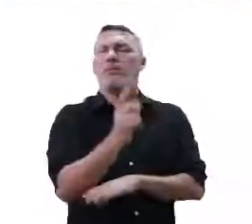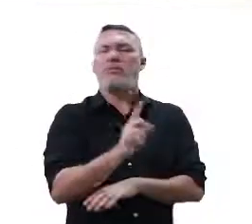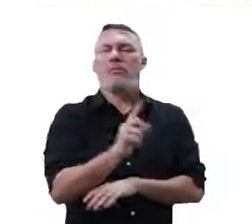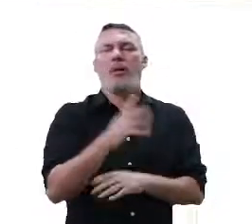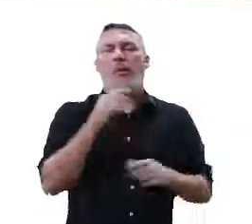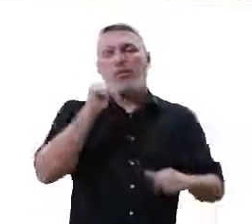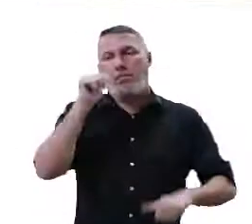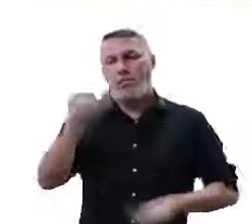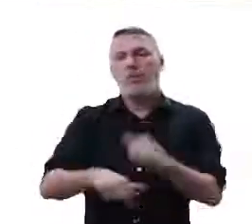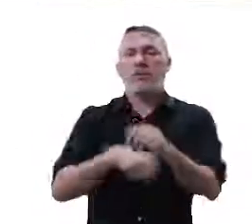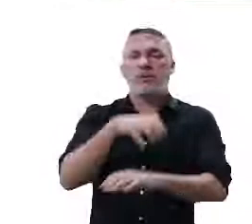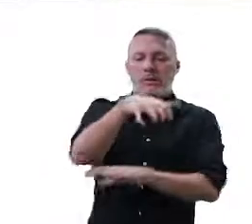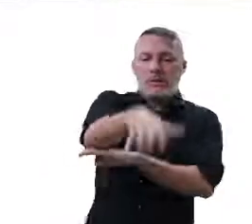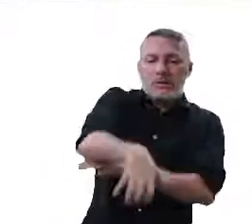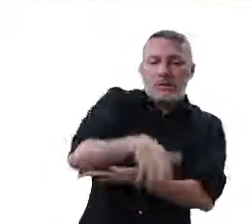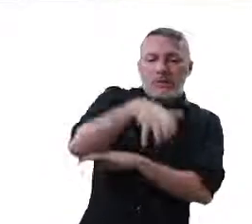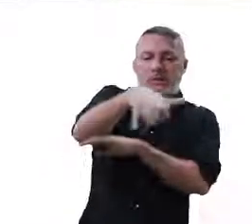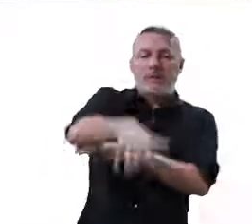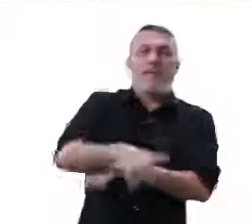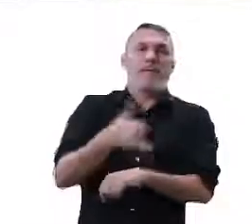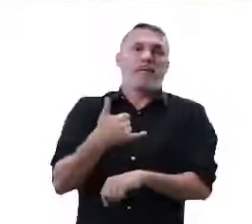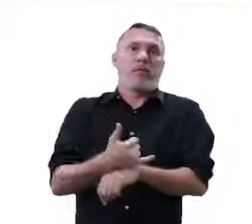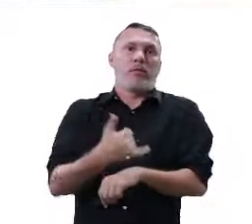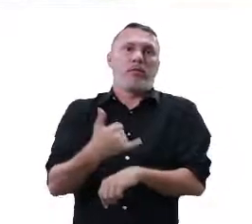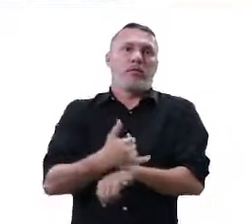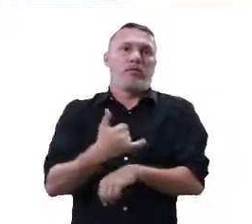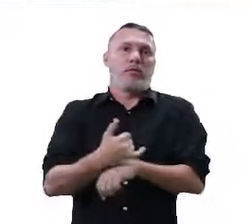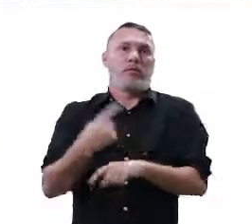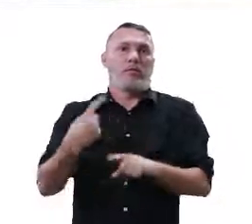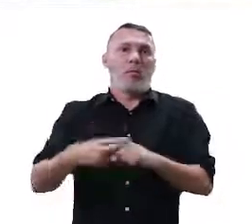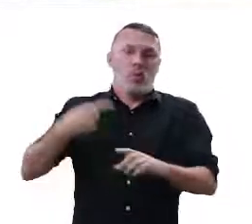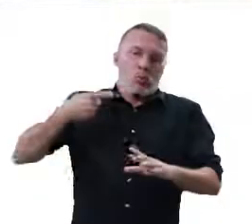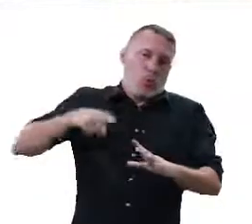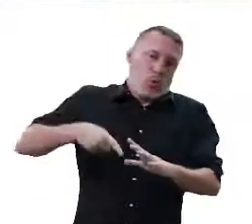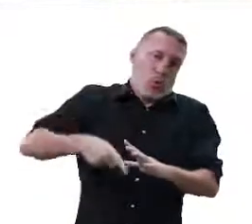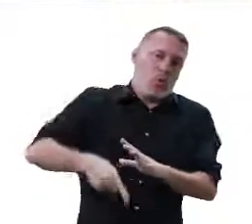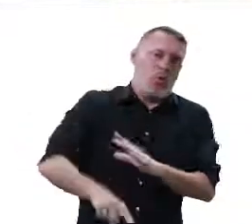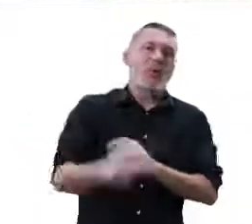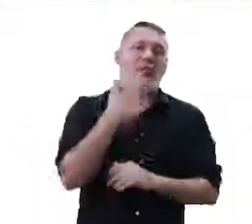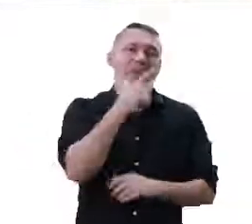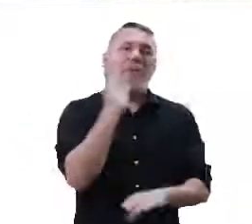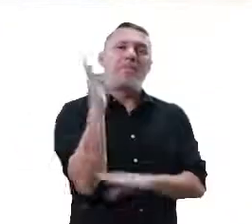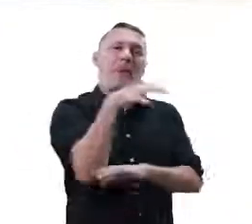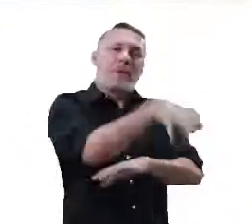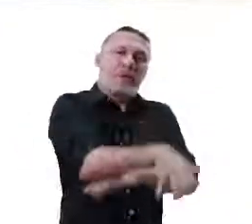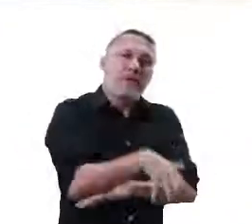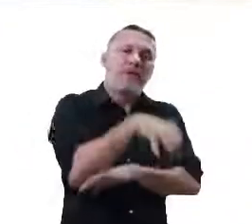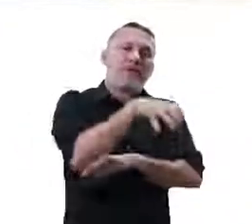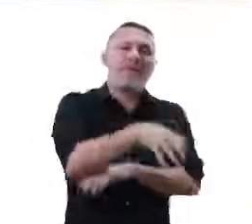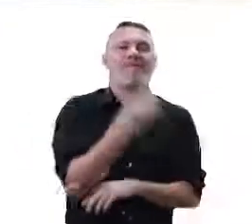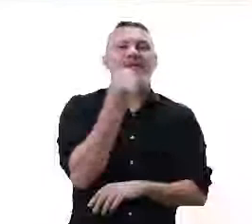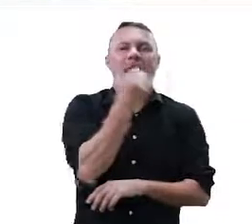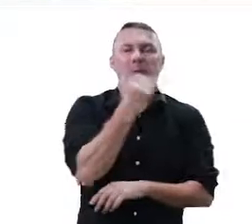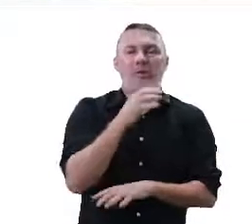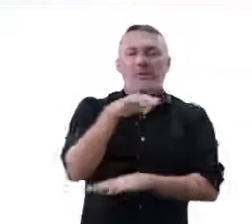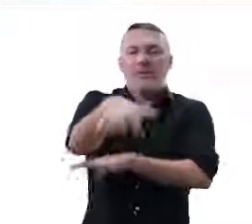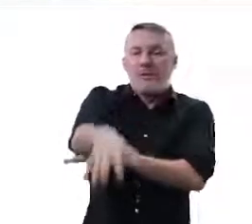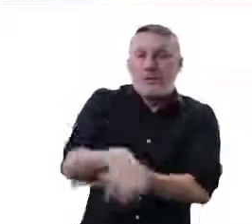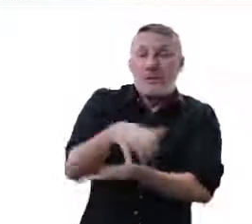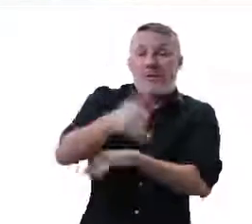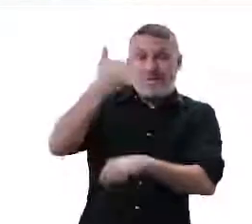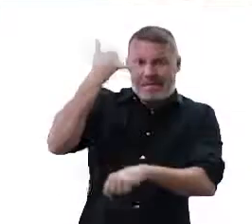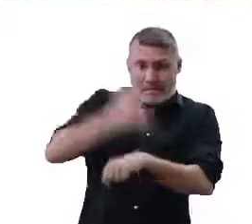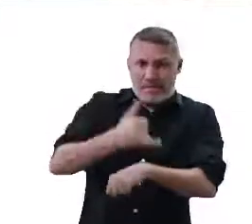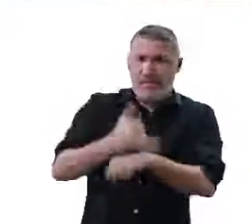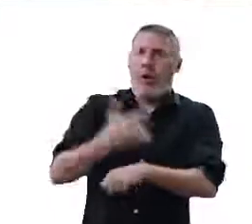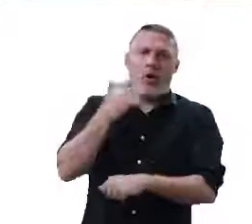técnica, que é justamente o arado de ferro, que é mais pesado, ele vai mais fundo no solo, então